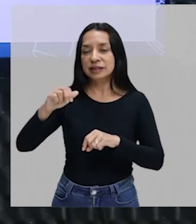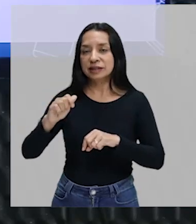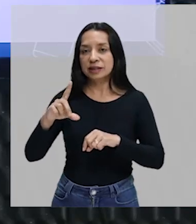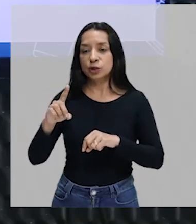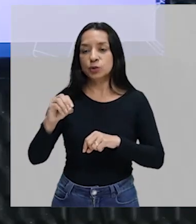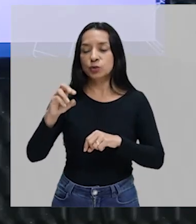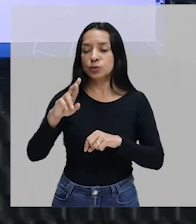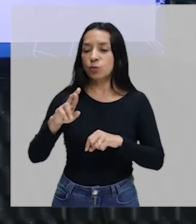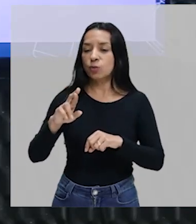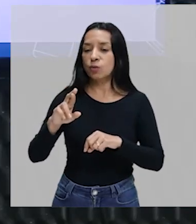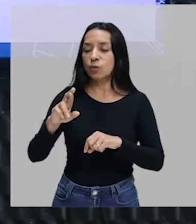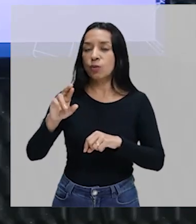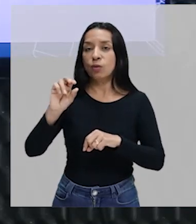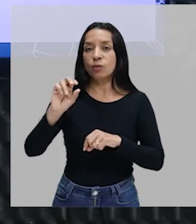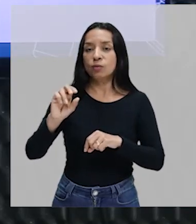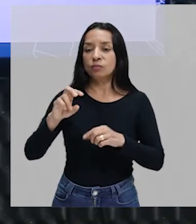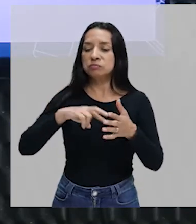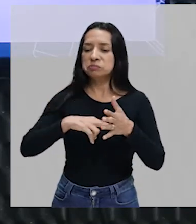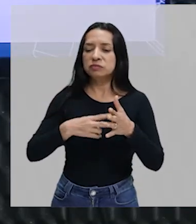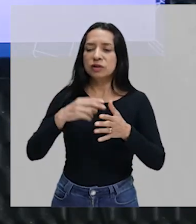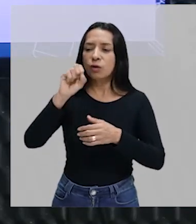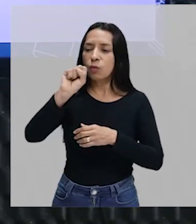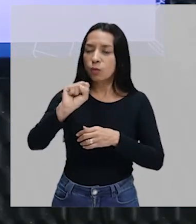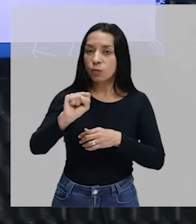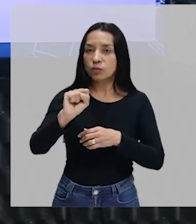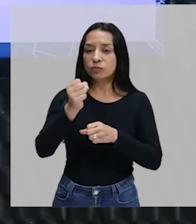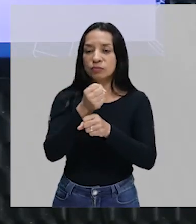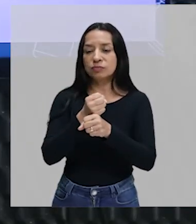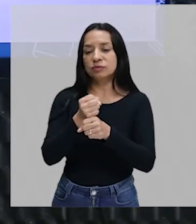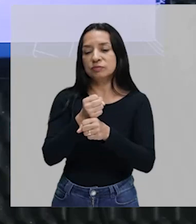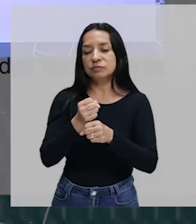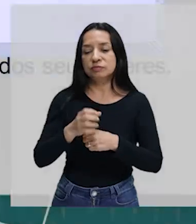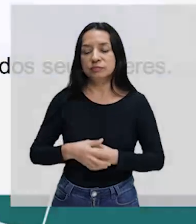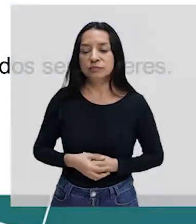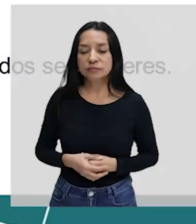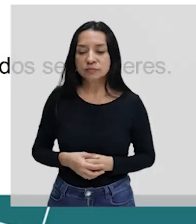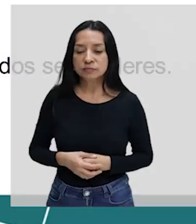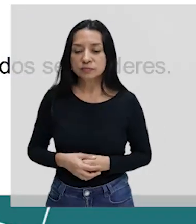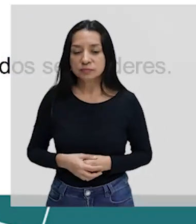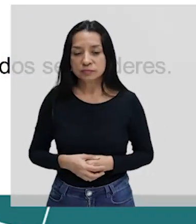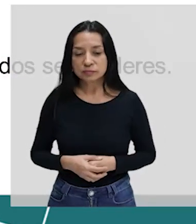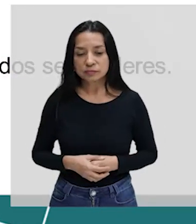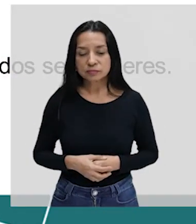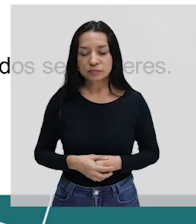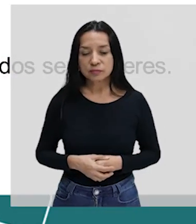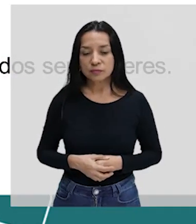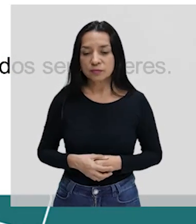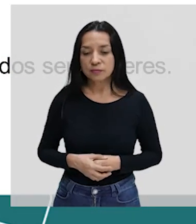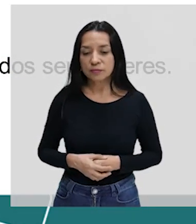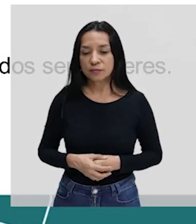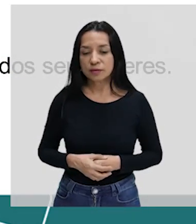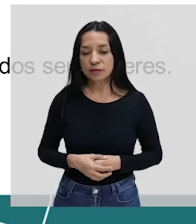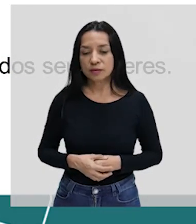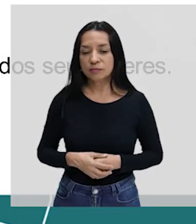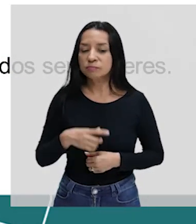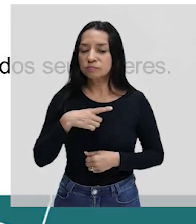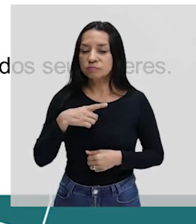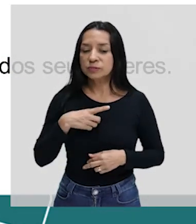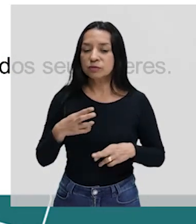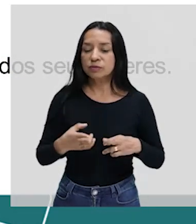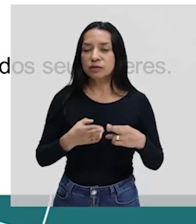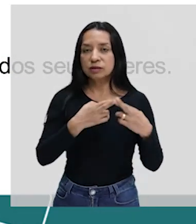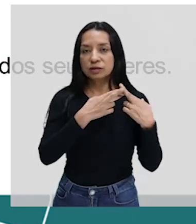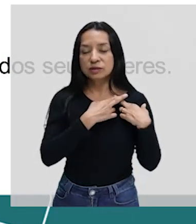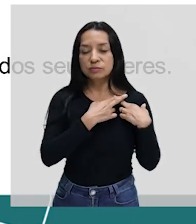anos. É a exceção. Então, geralmente é 4 anos, exceto o senador, que é 8 anos. Existe uma responsabilidade